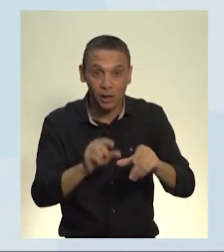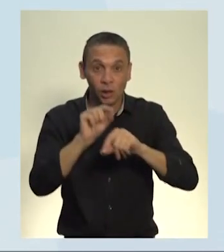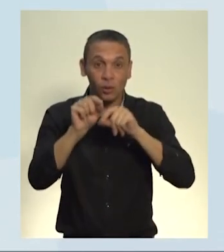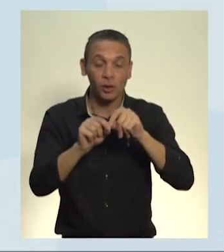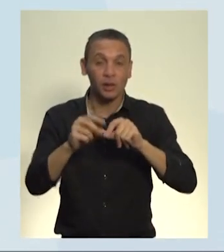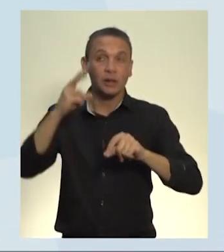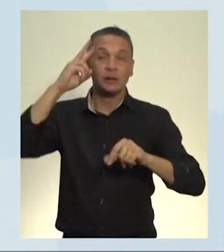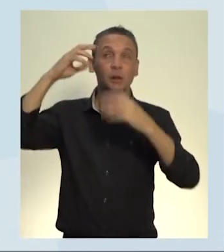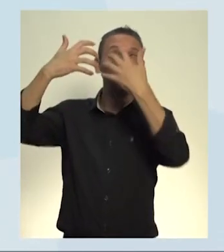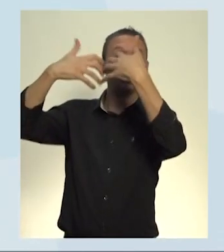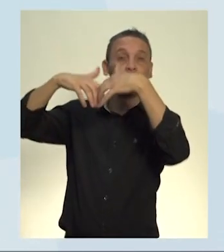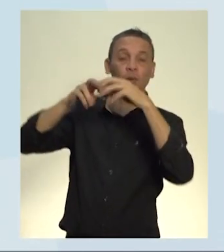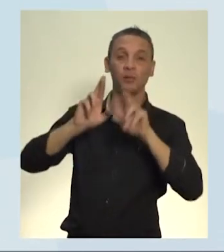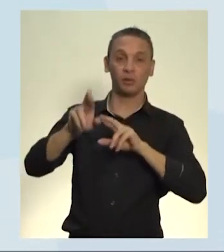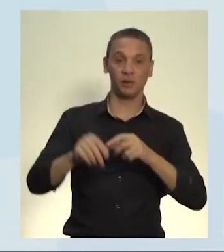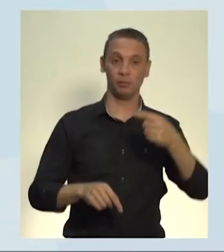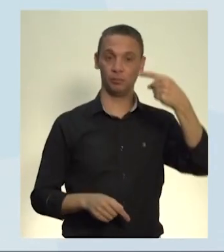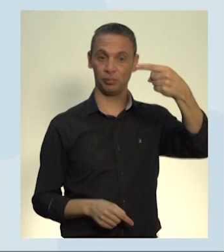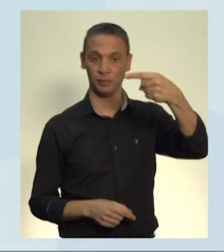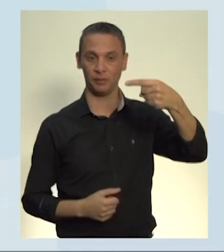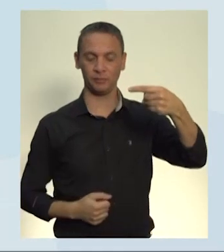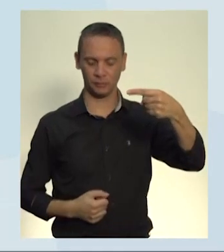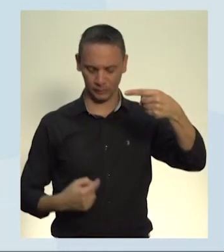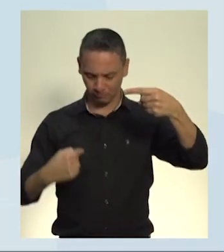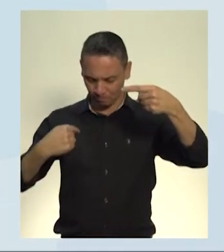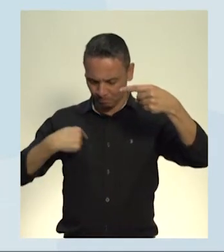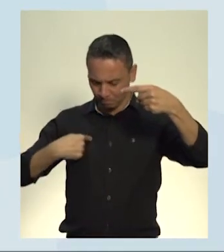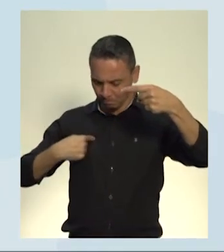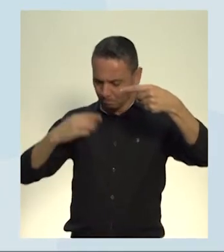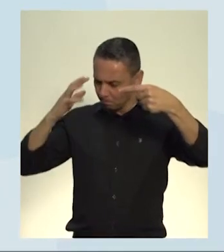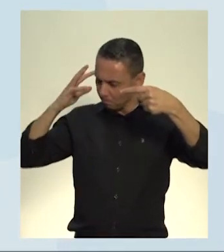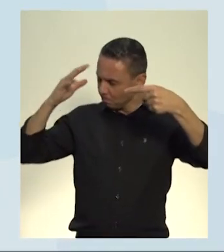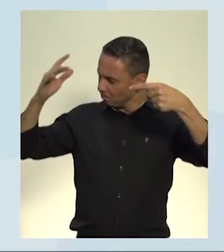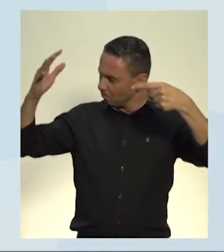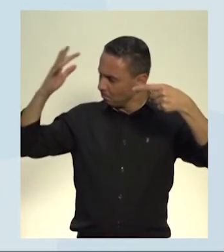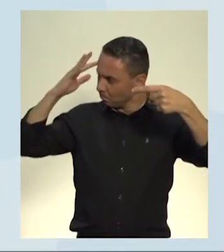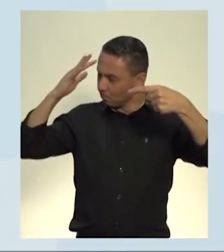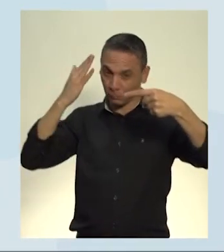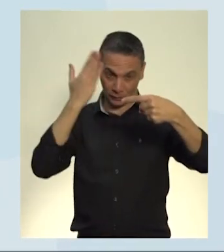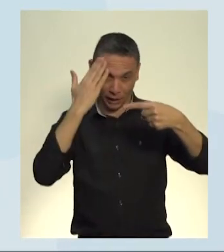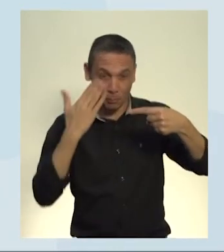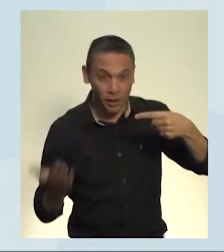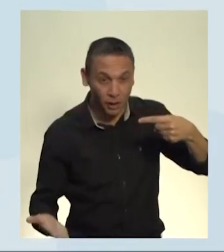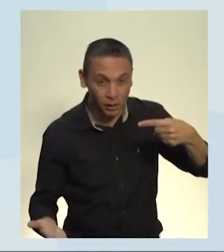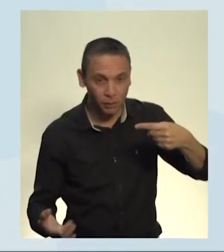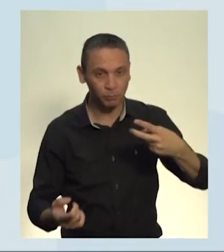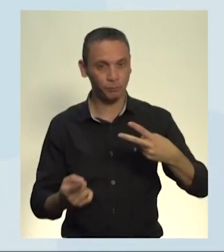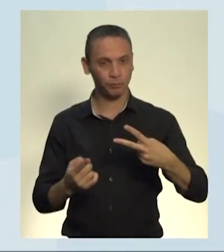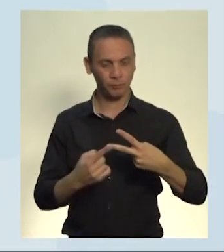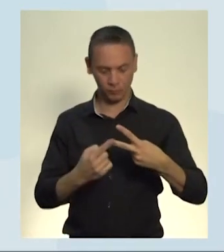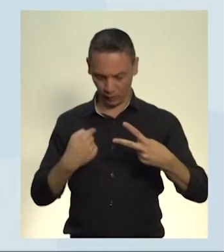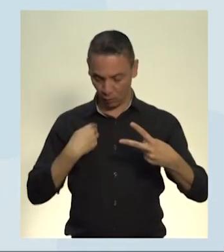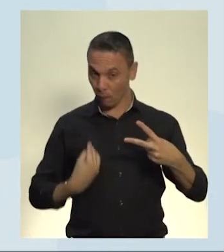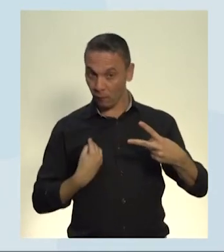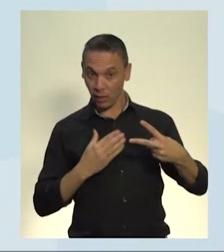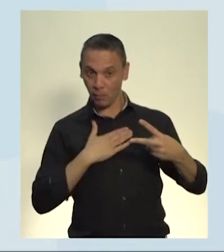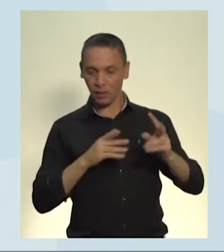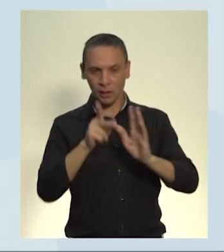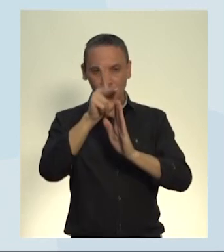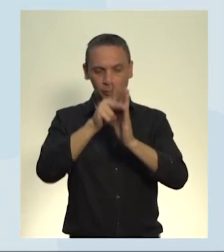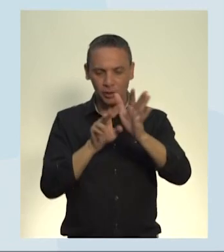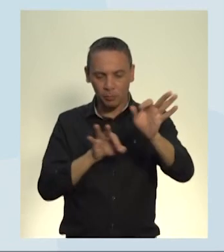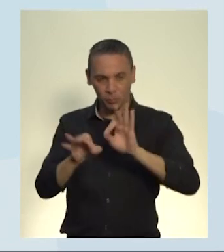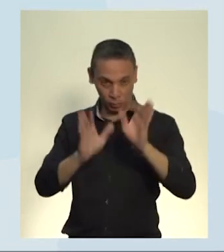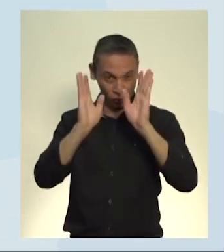vão refletir e responder. Primeiro, eu sei qual é o meu sonho? Segundo, já elaborei